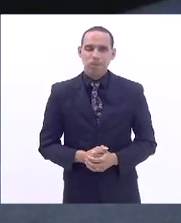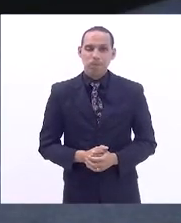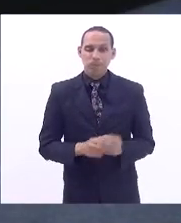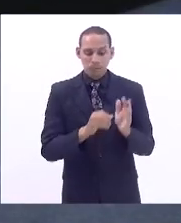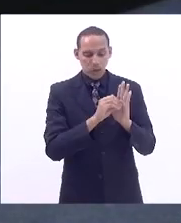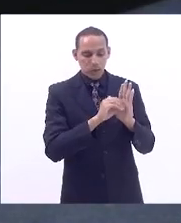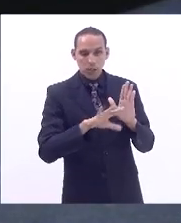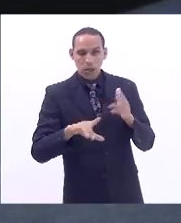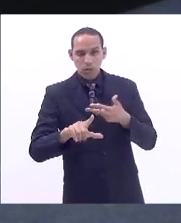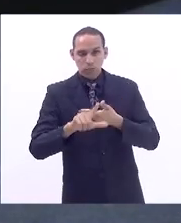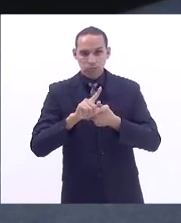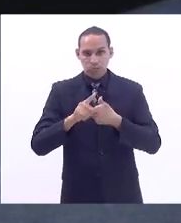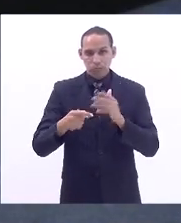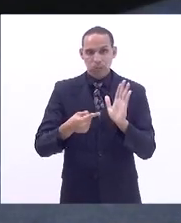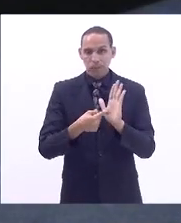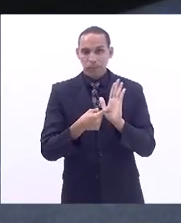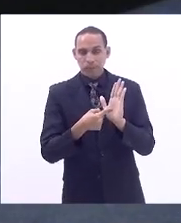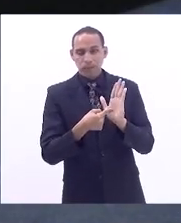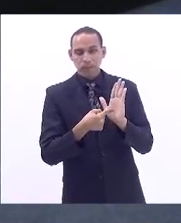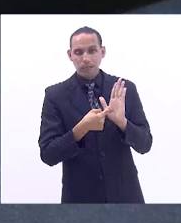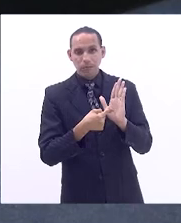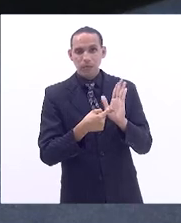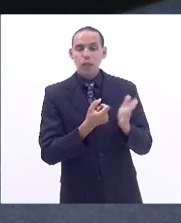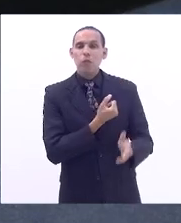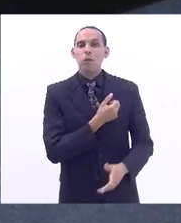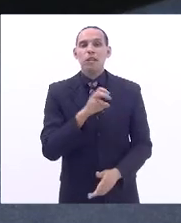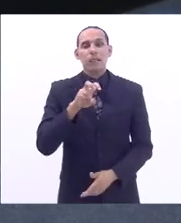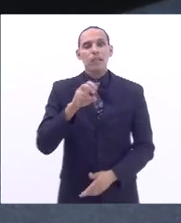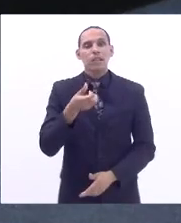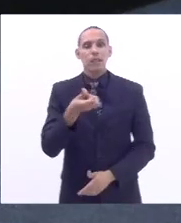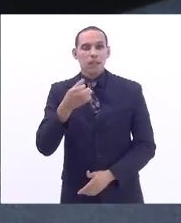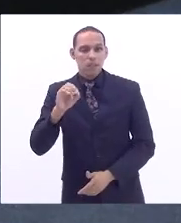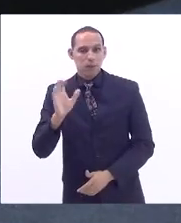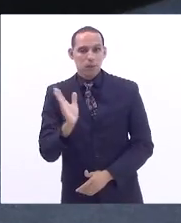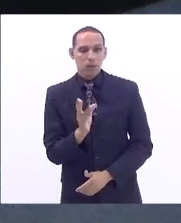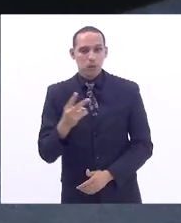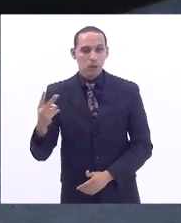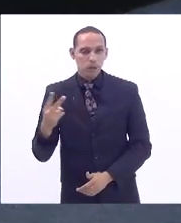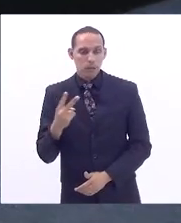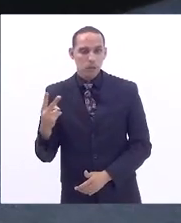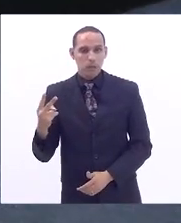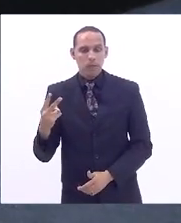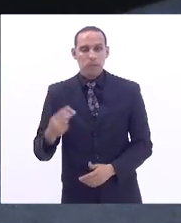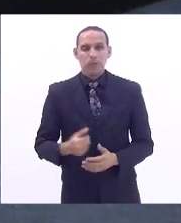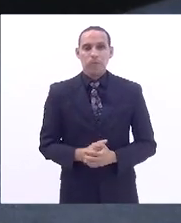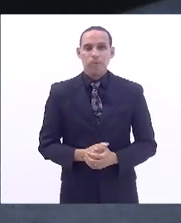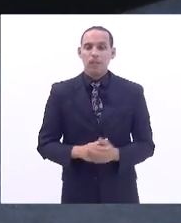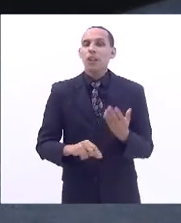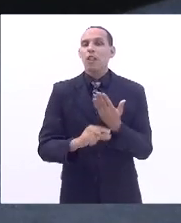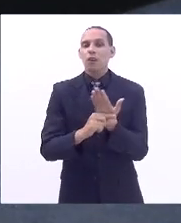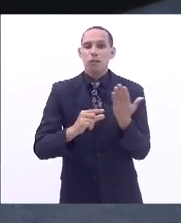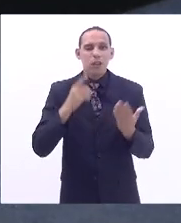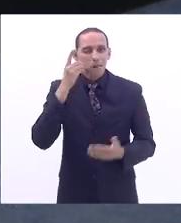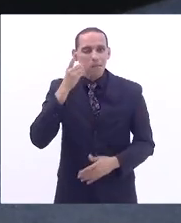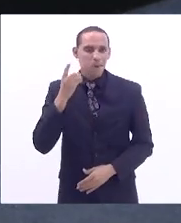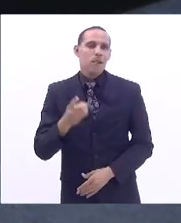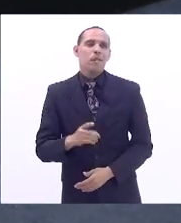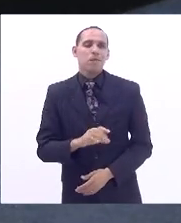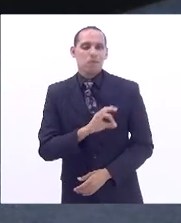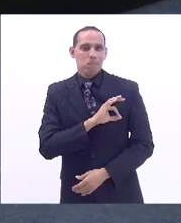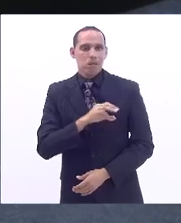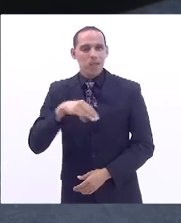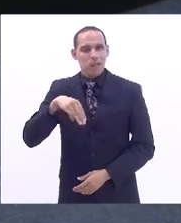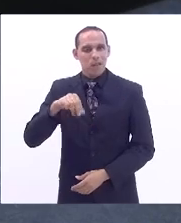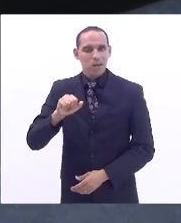indicação Legislativa número 560 de 22 de autoria da deputada